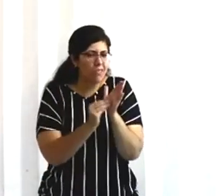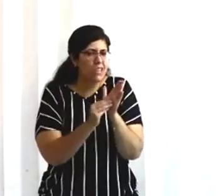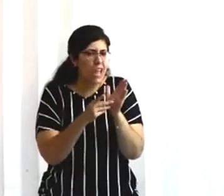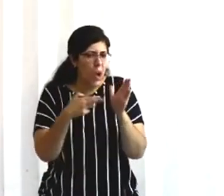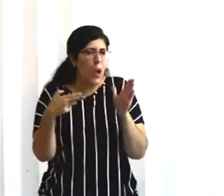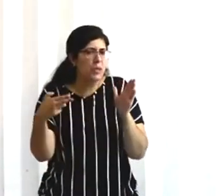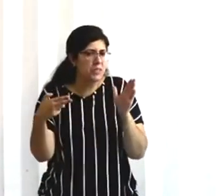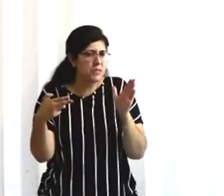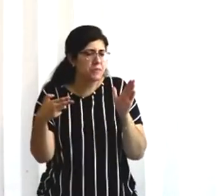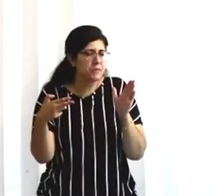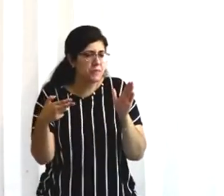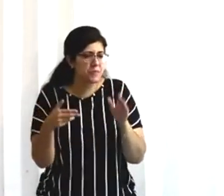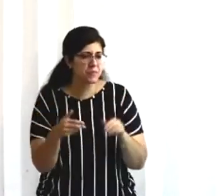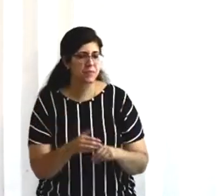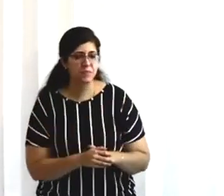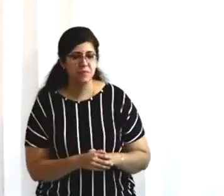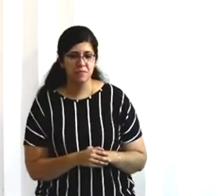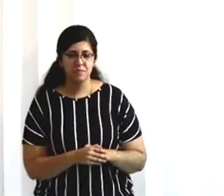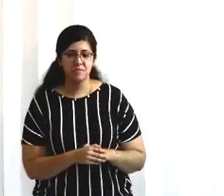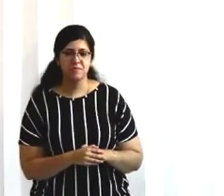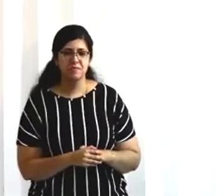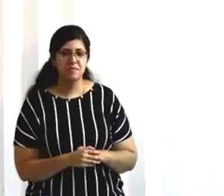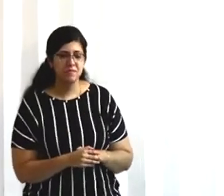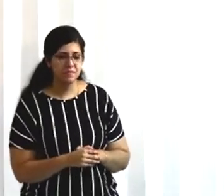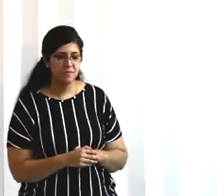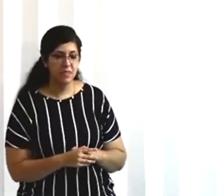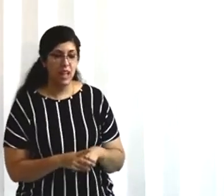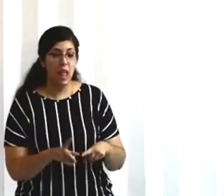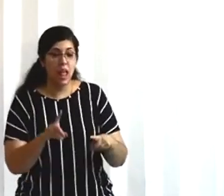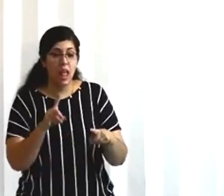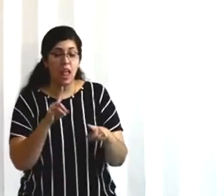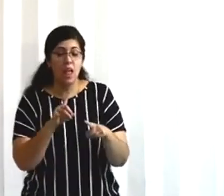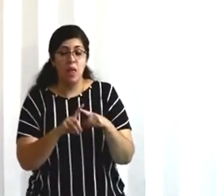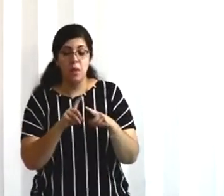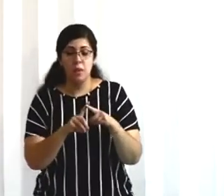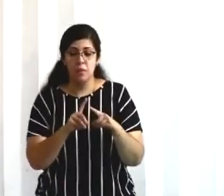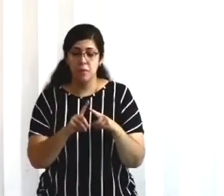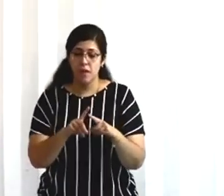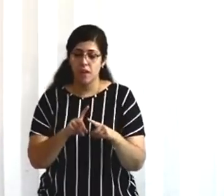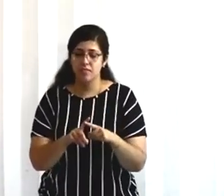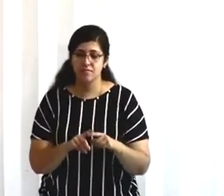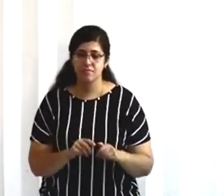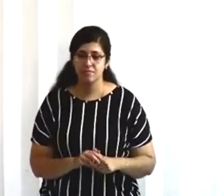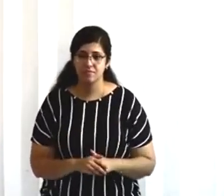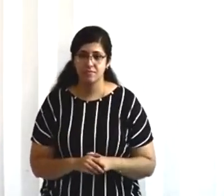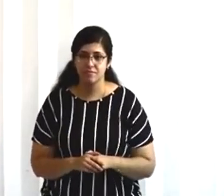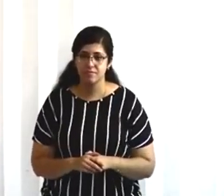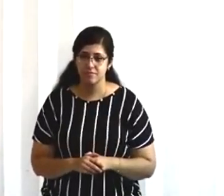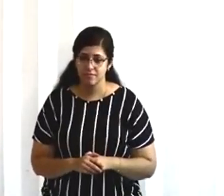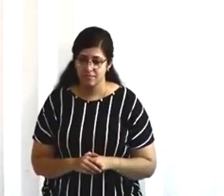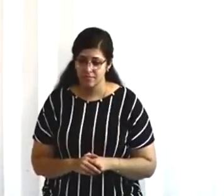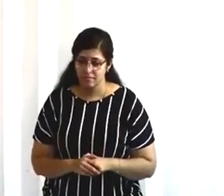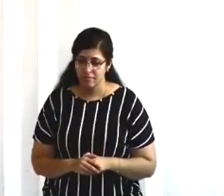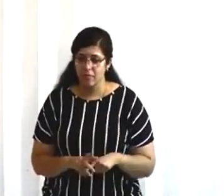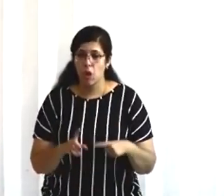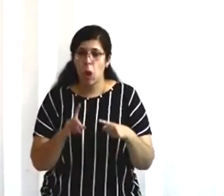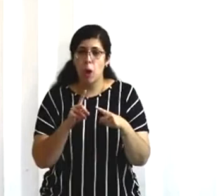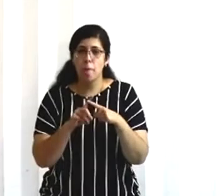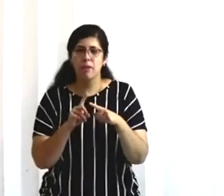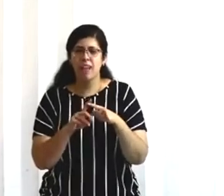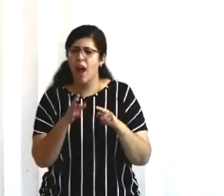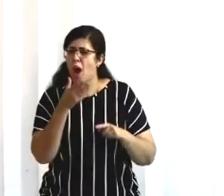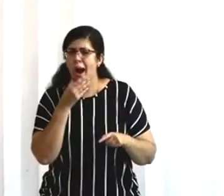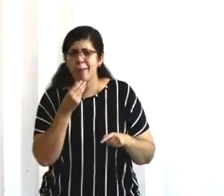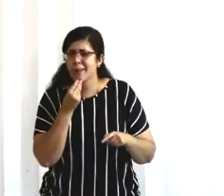para Jesus. Por quê? Porque os atributos aqui não é de um homem comum. Os atributos aqui, de